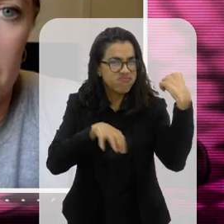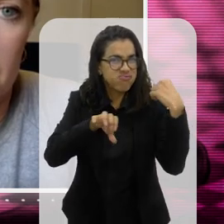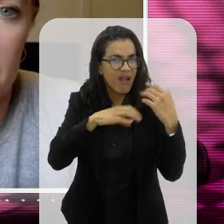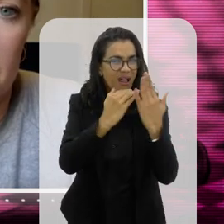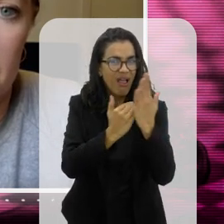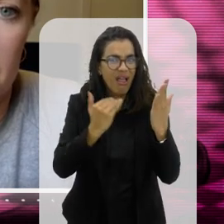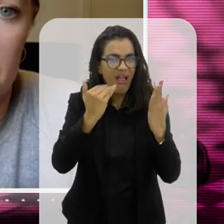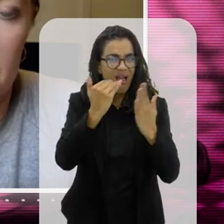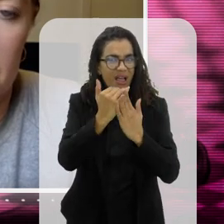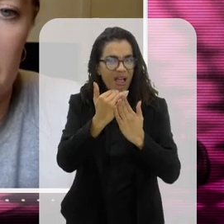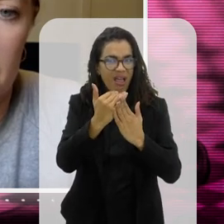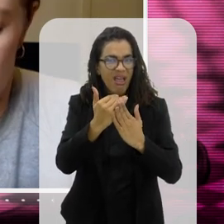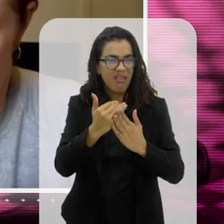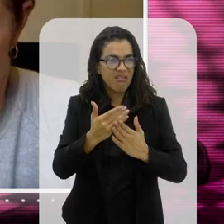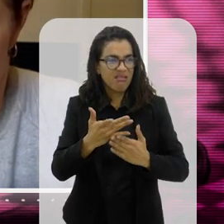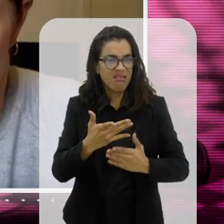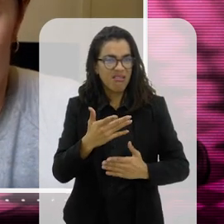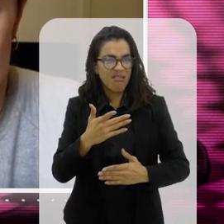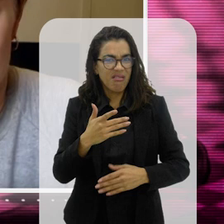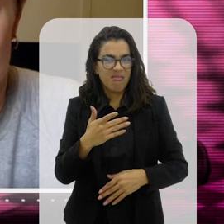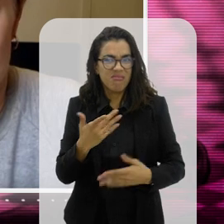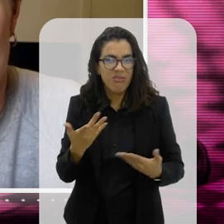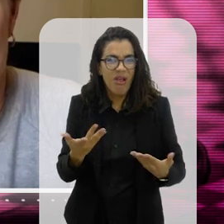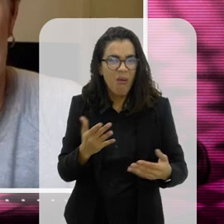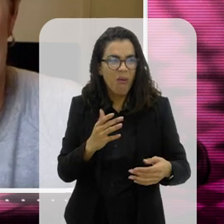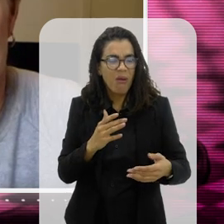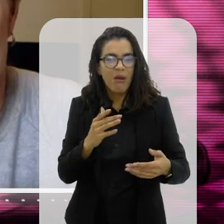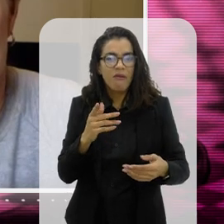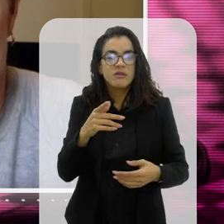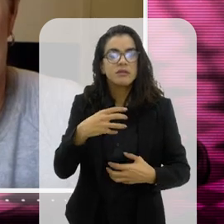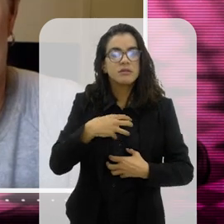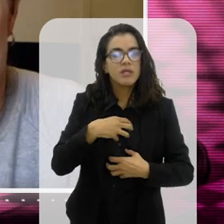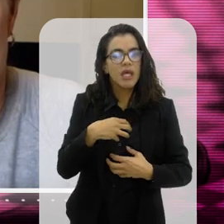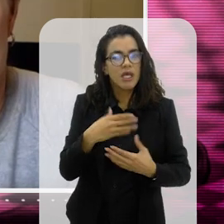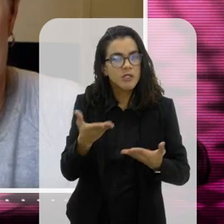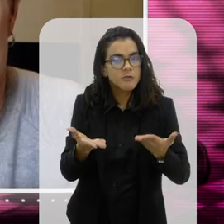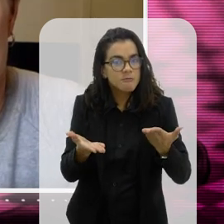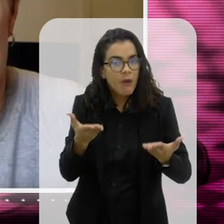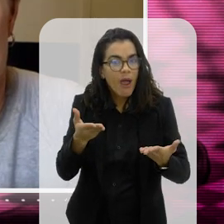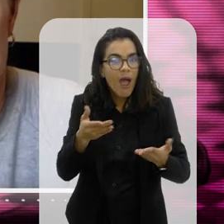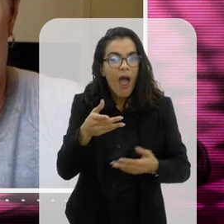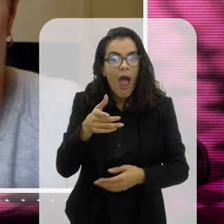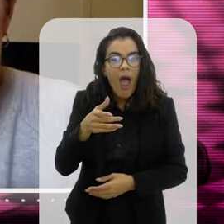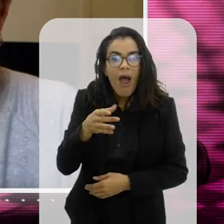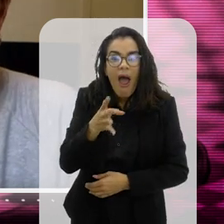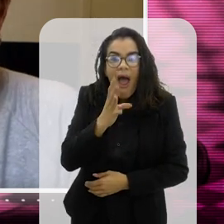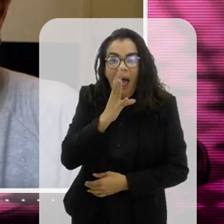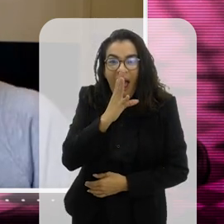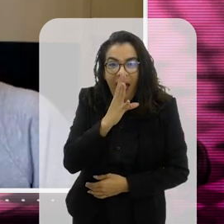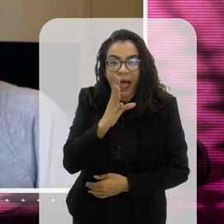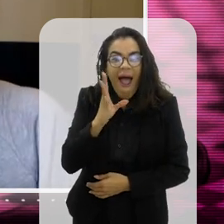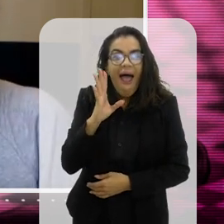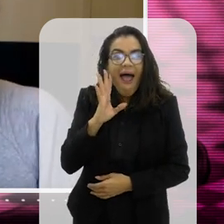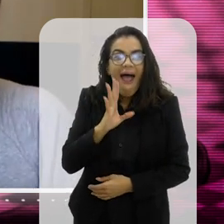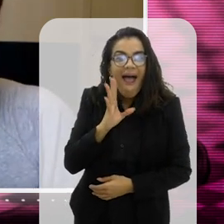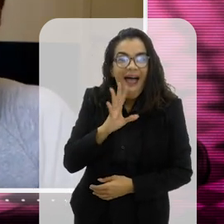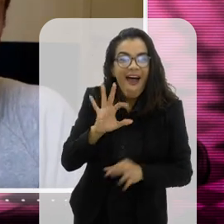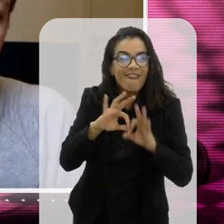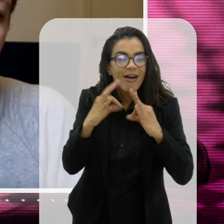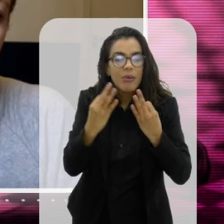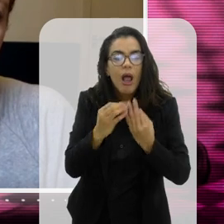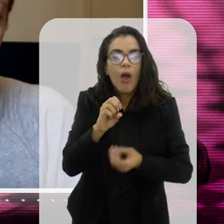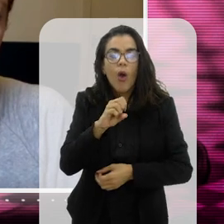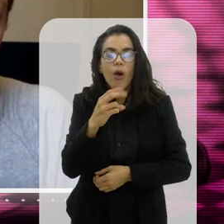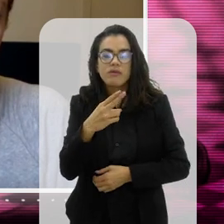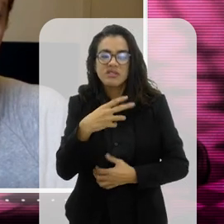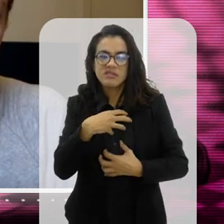empoderando demais, ela está querendo passar por cima. Você sente um equilíbrio? Você sente uma admiração das suas amigas, dos